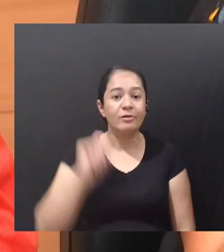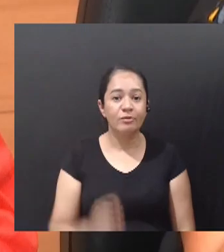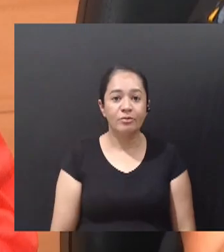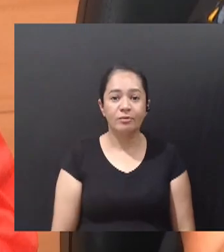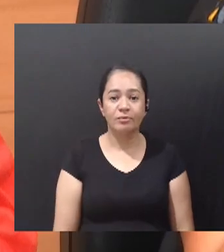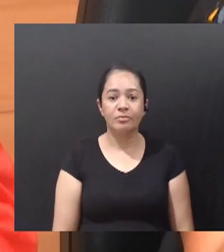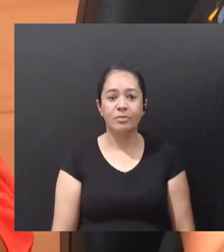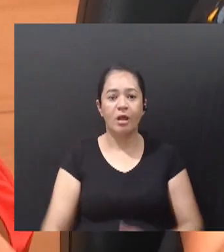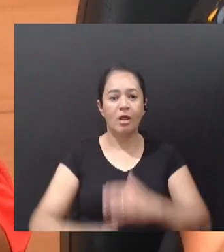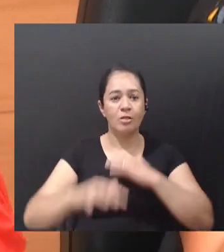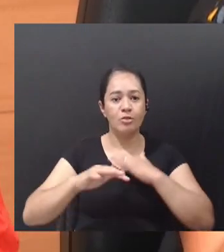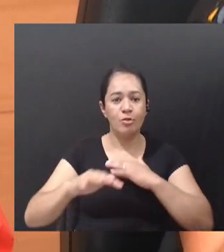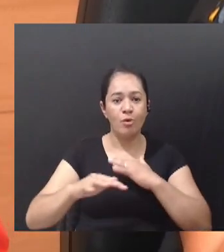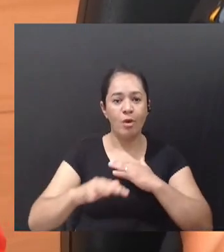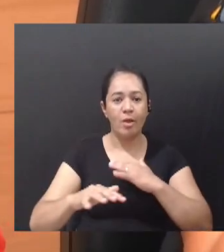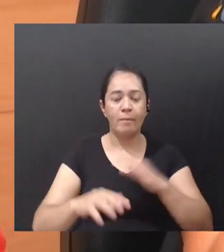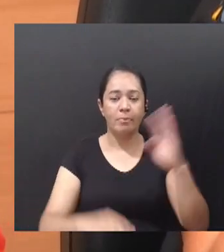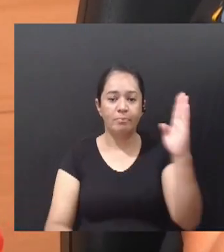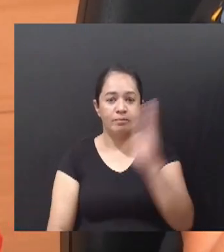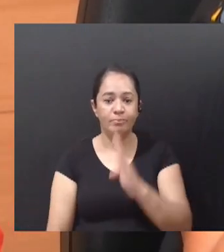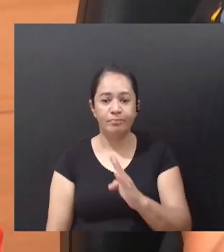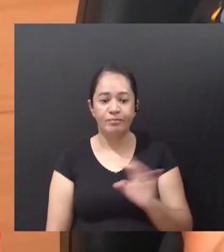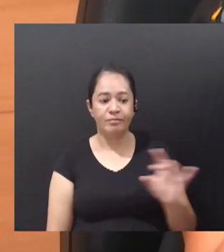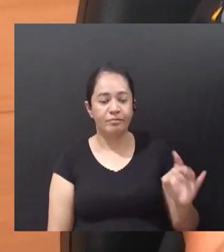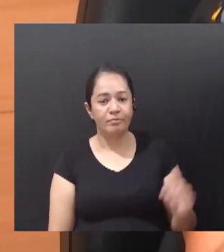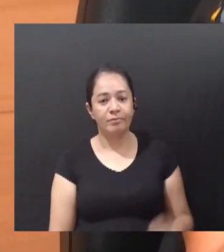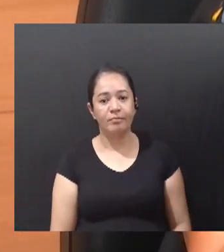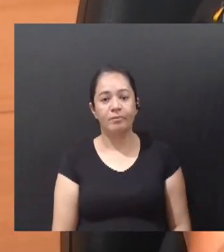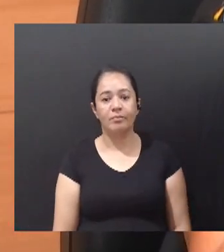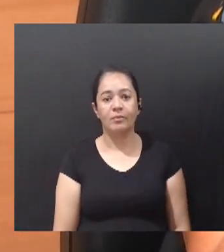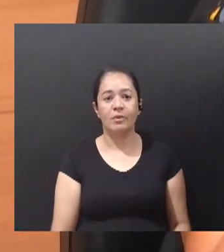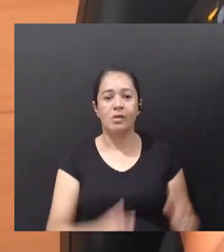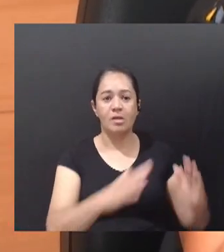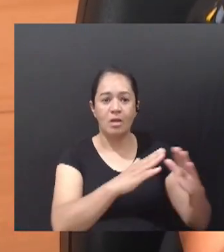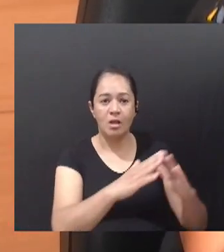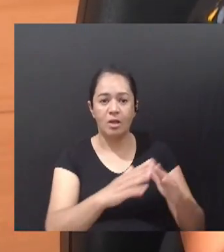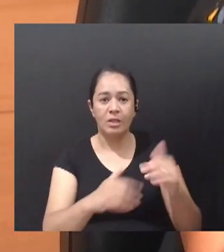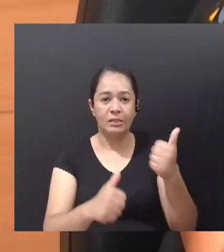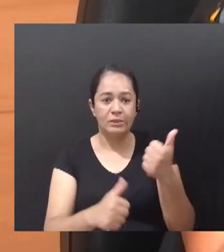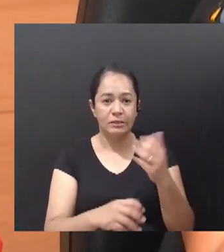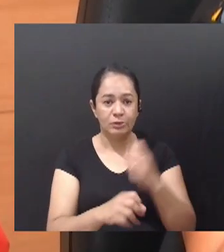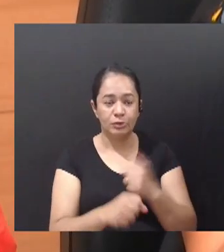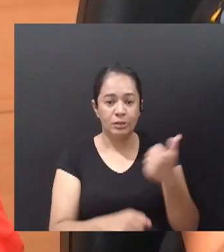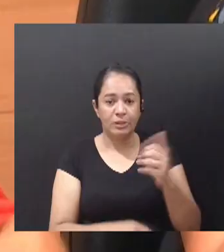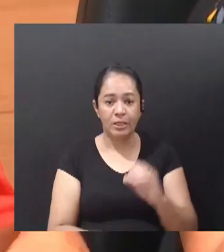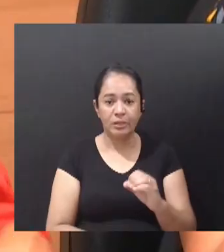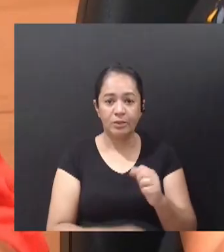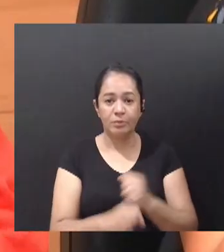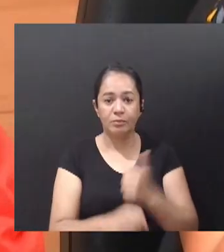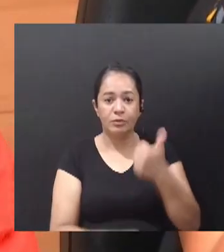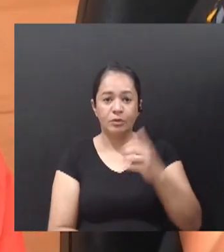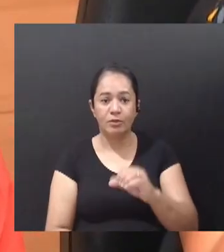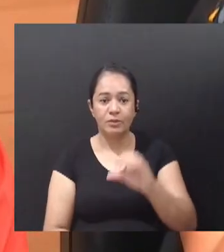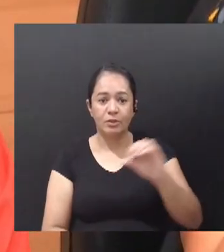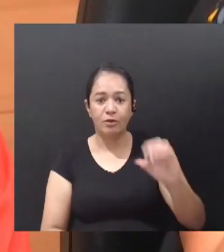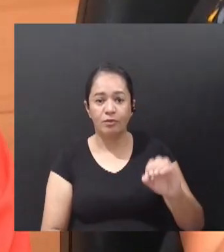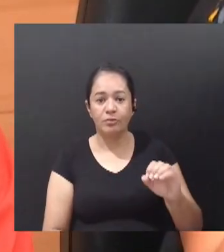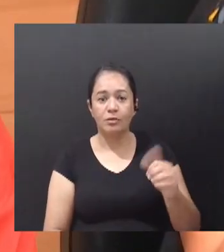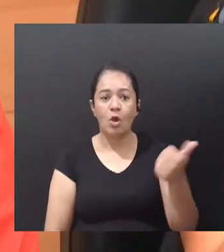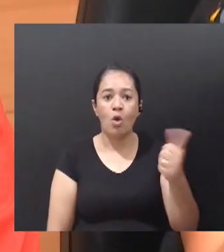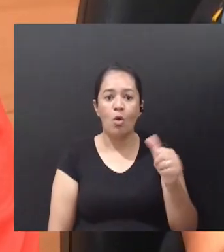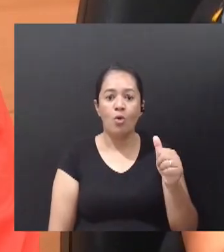nacional. Cada 10 barracos na década de 90, na segunda metade da década de 90 que você passava, 11 estavam ouvindo